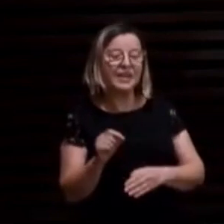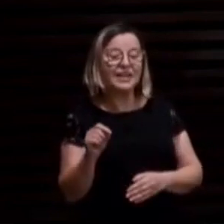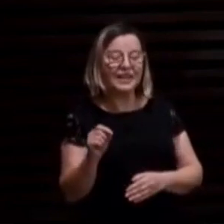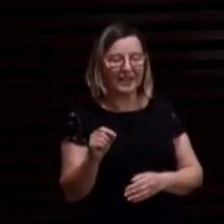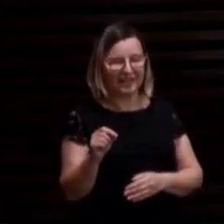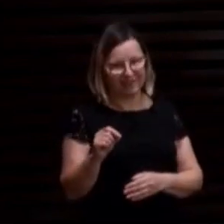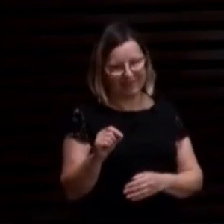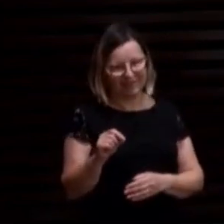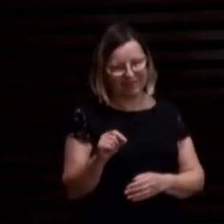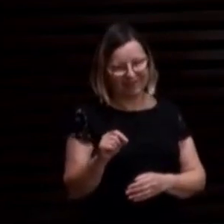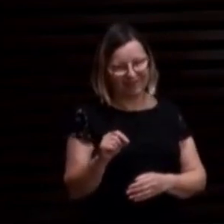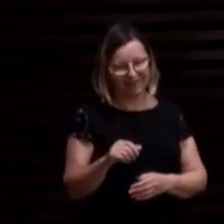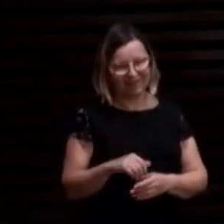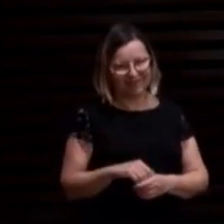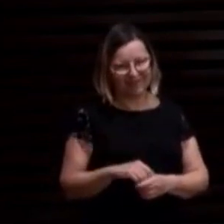o Nazareno.